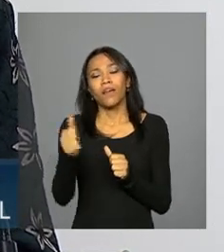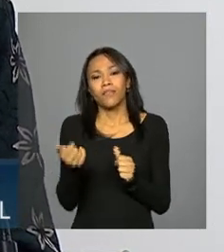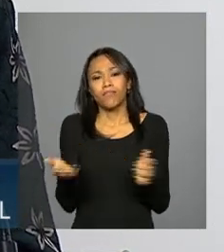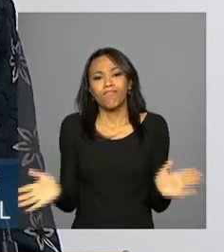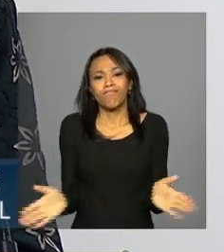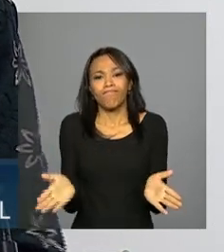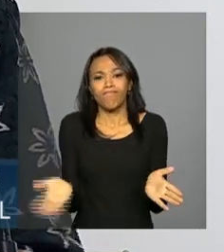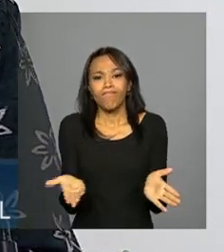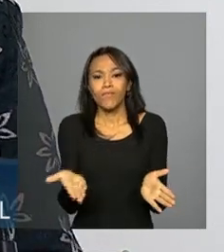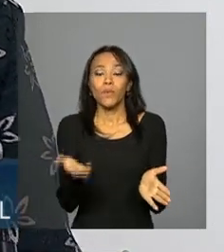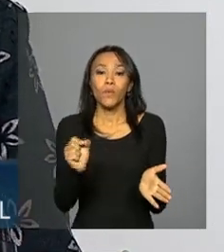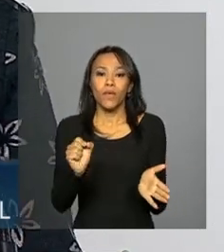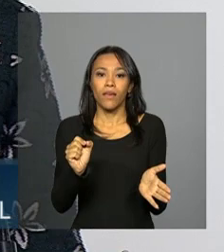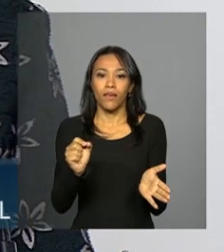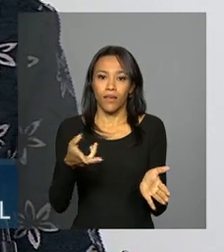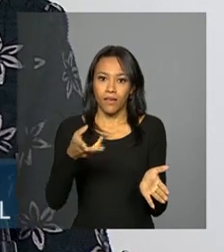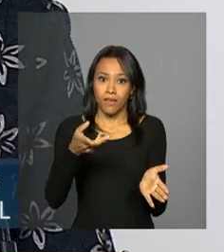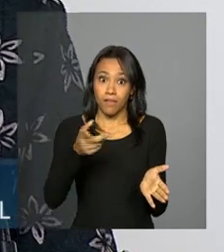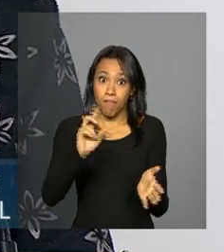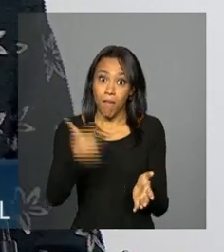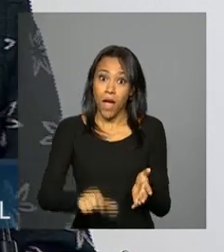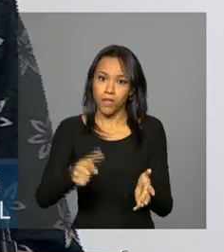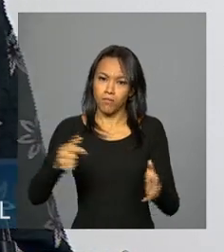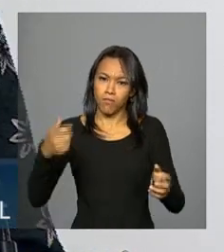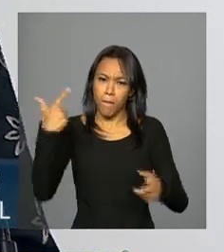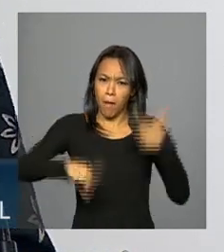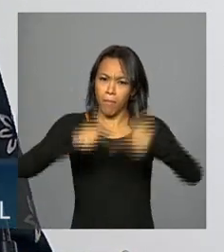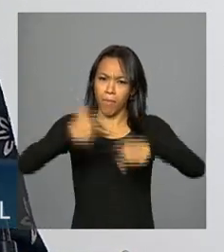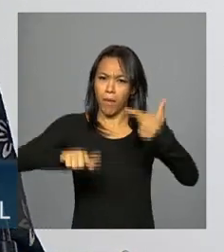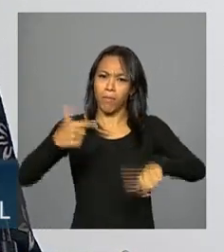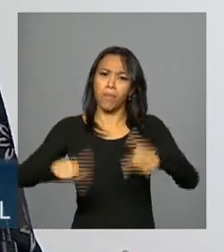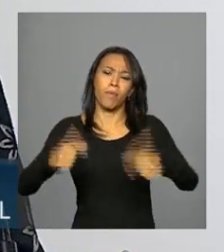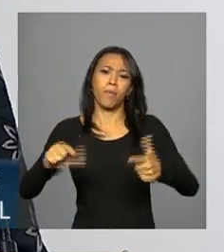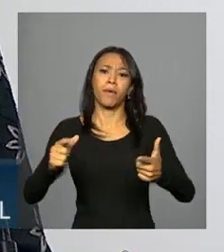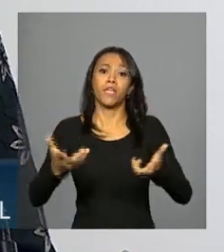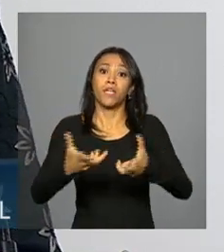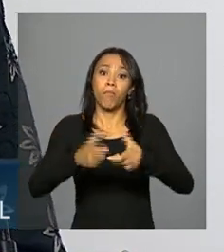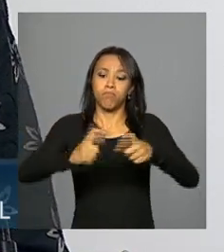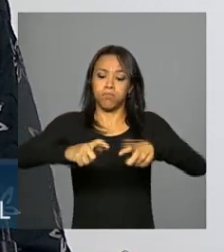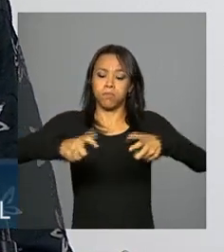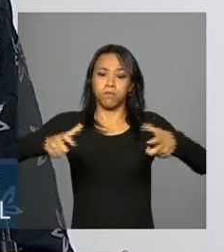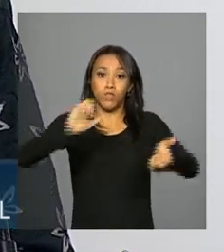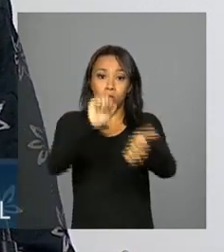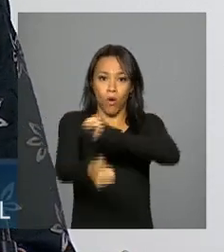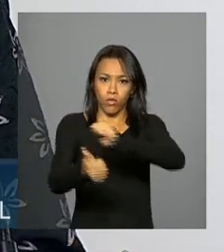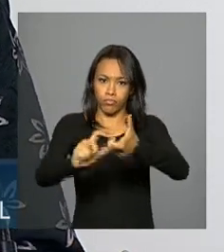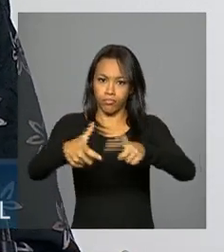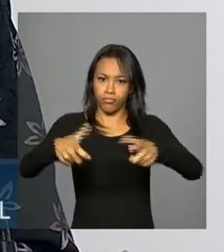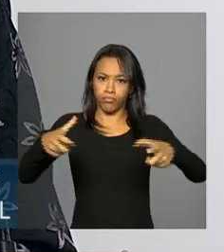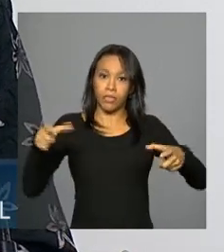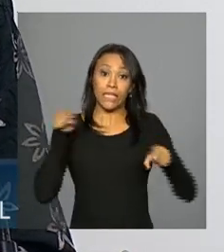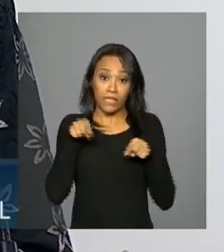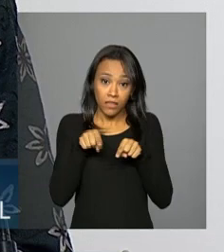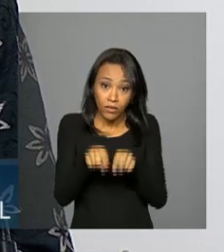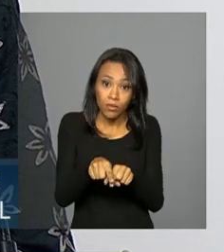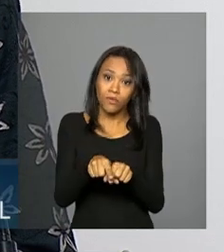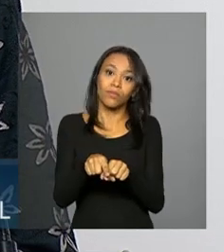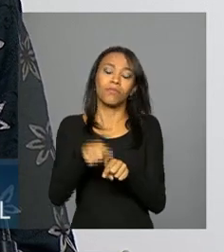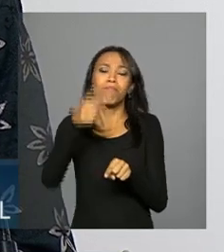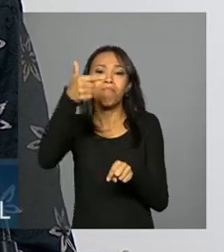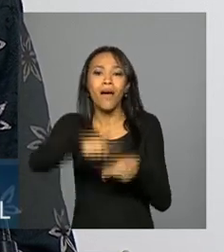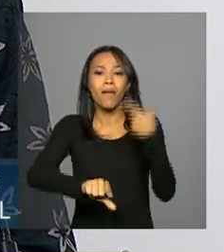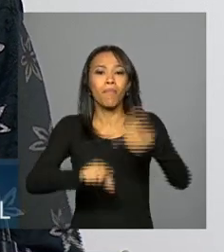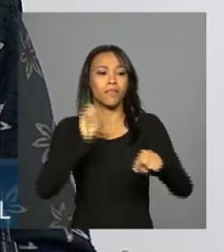processo de modernização da indústria do futebol, fazendo com que essa cadeia produtiva gere ainda